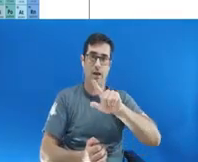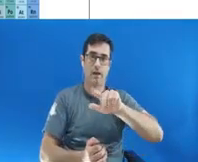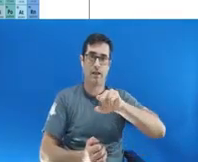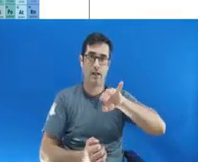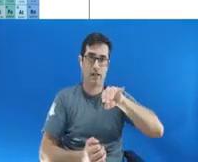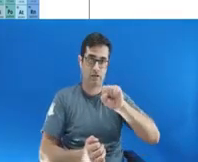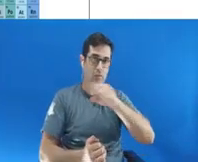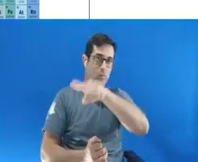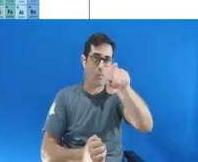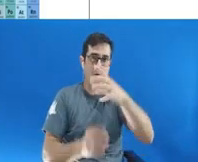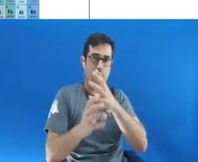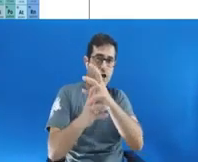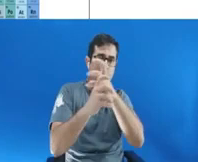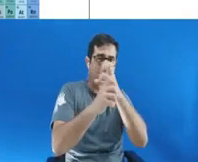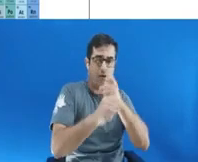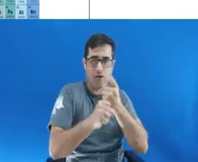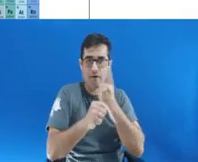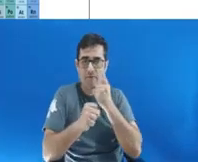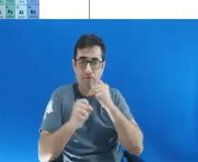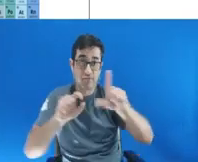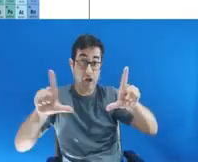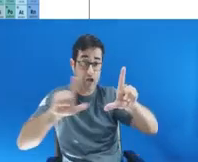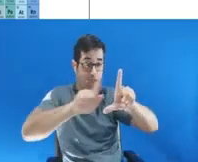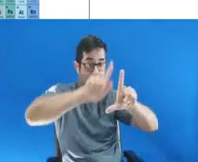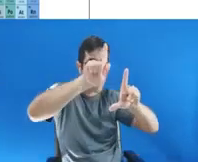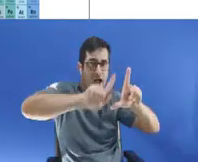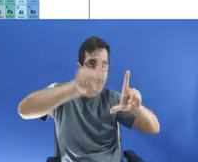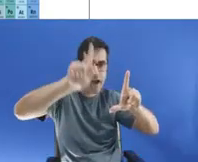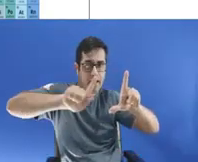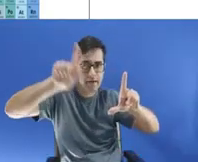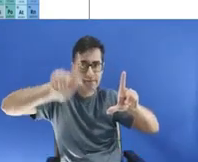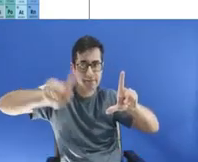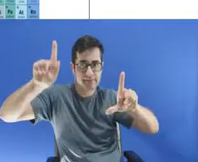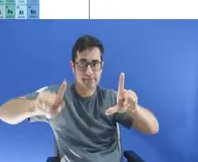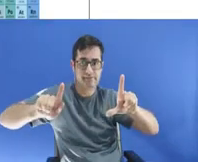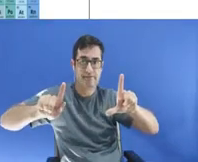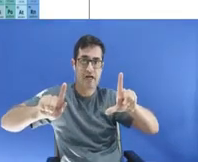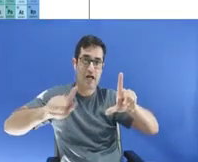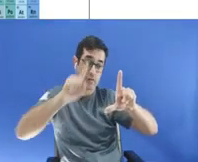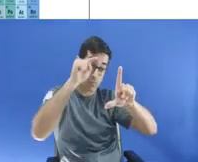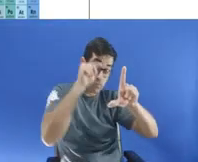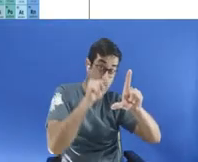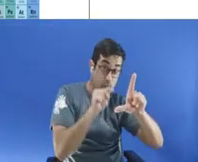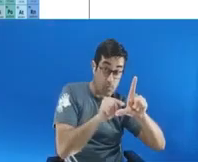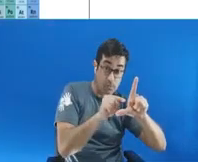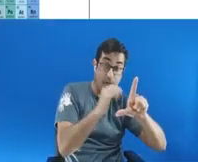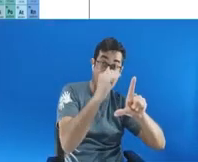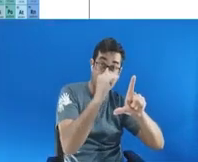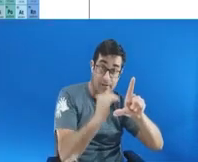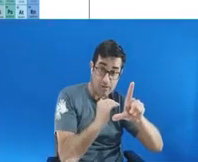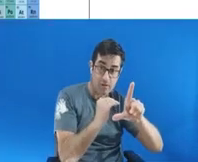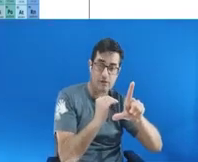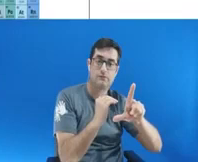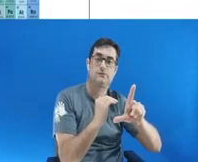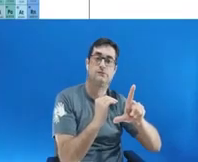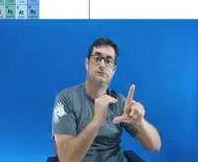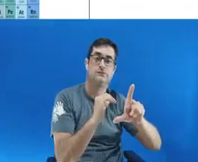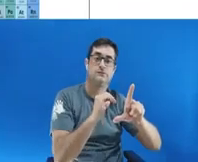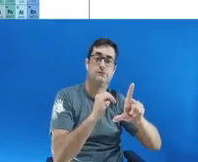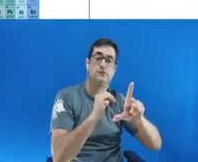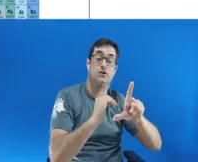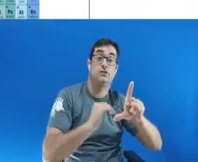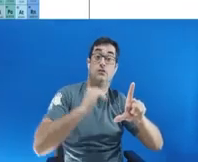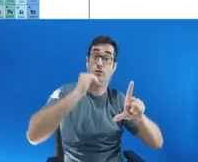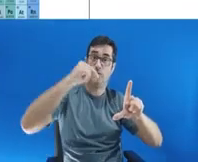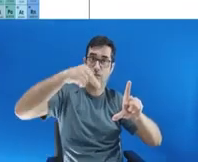nuclear efetiva do que o lítio, que tem uma menor do que o sódio, e assim por diante, potássio, rubídio e assim por diante.